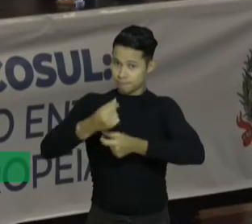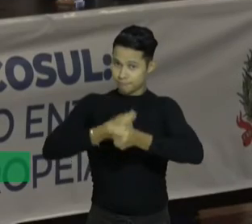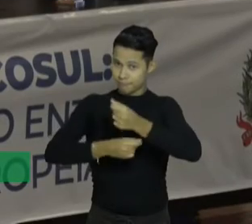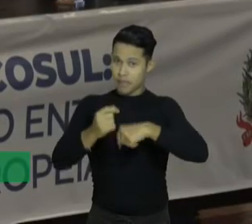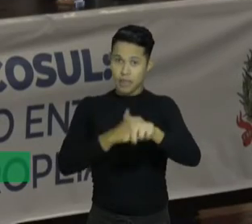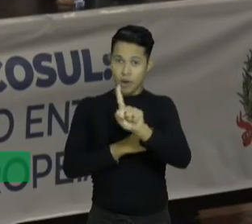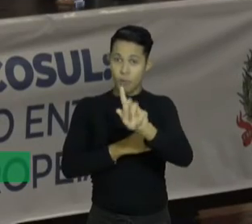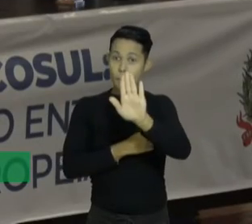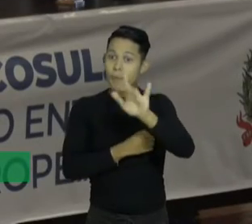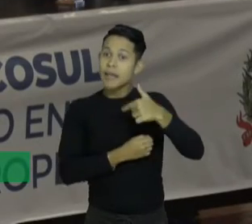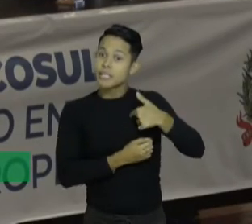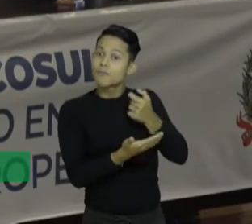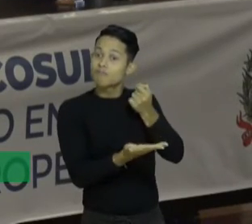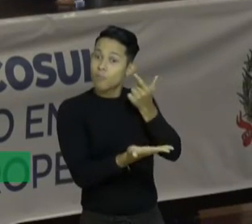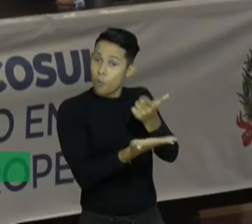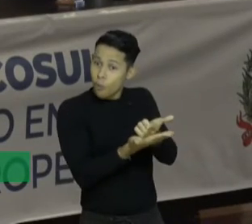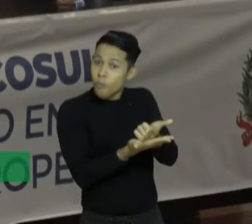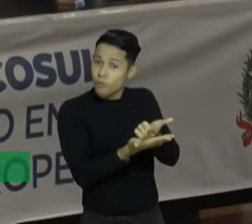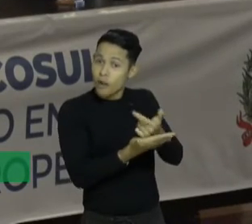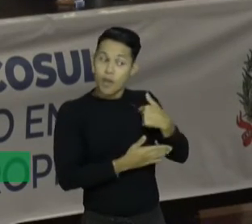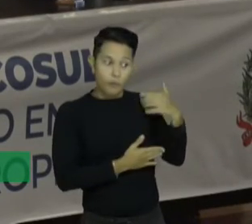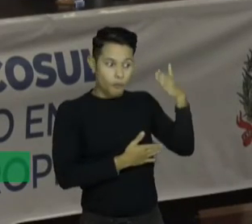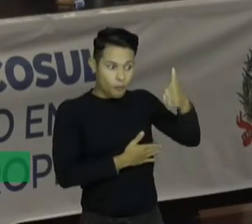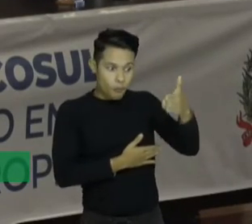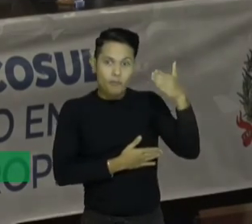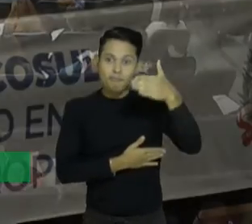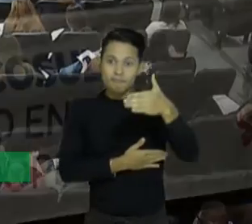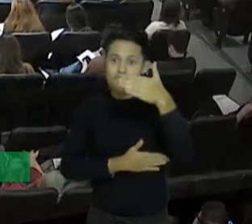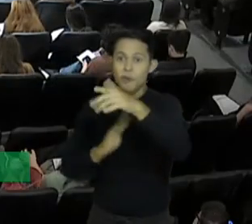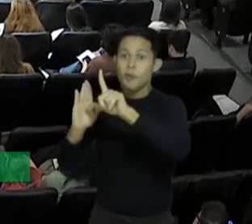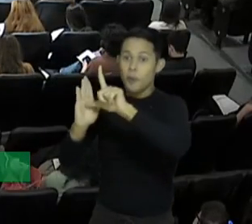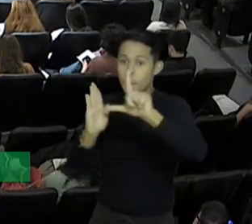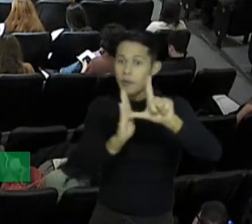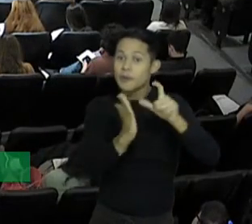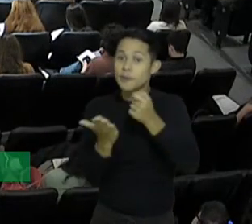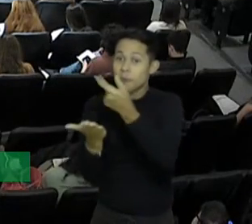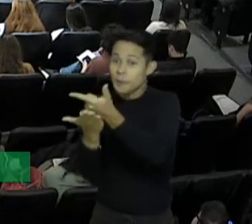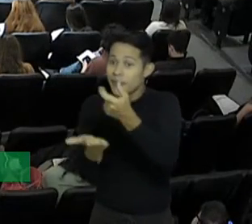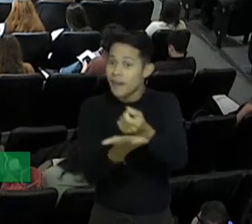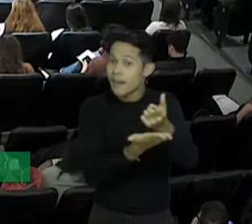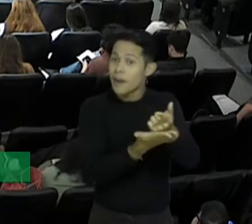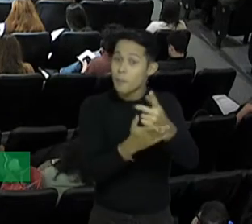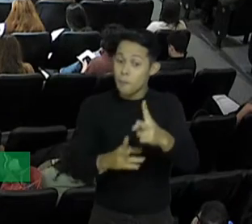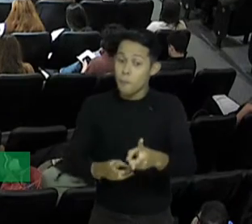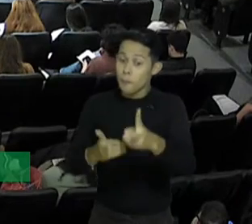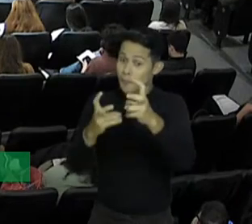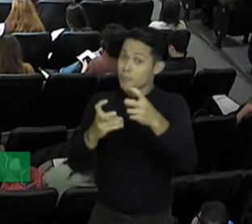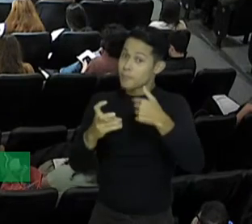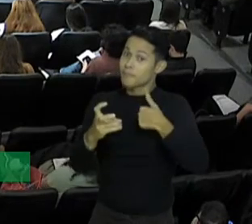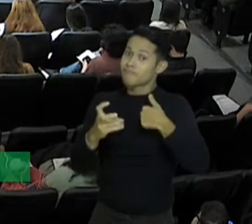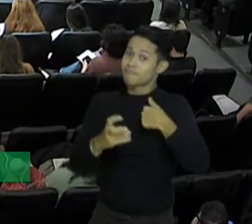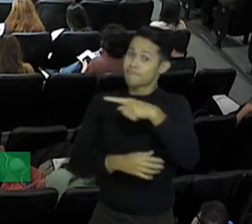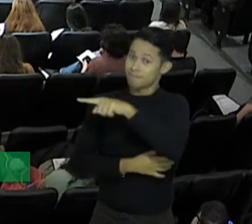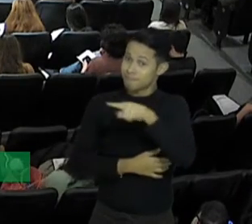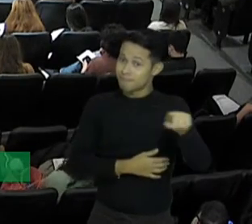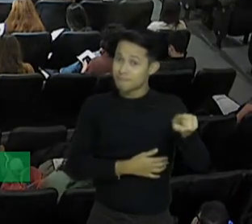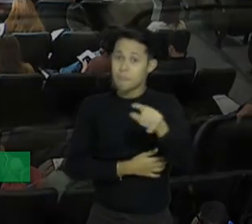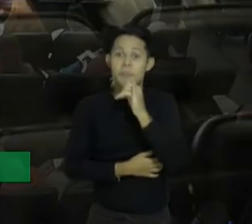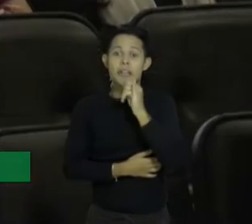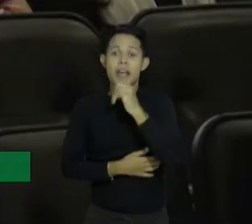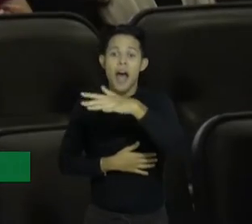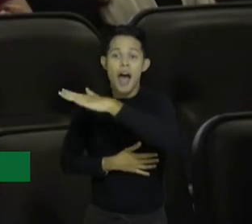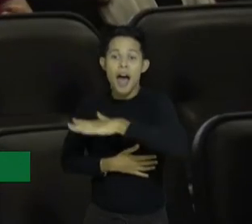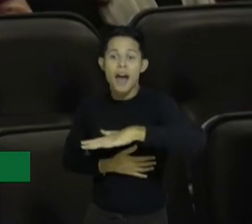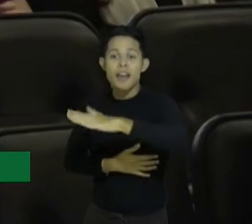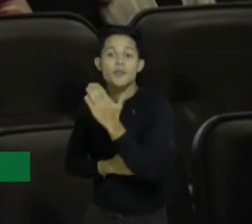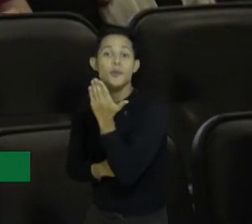consumidor e eu vejo como as coisas acontecem eu vejo por exemplo em todos os Ramos os Ramos da alimentação quando